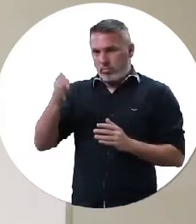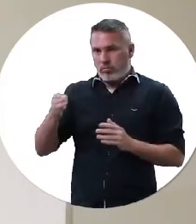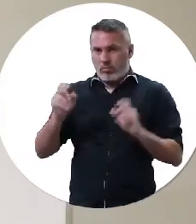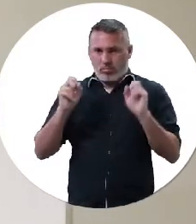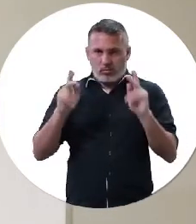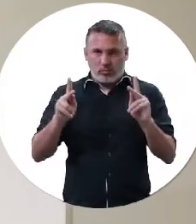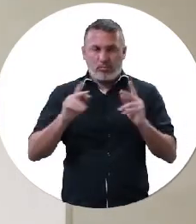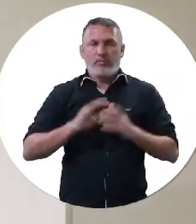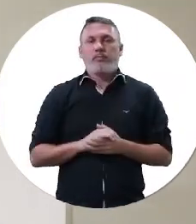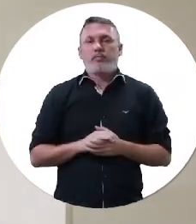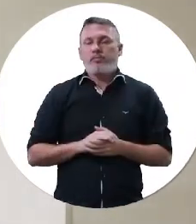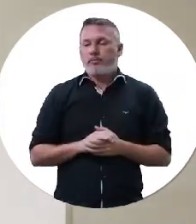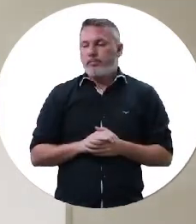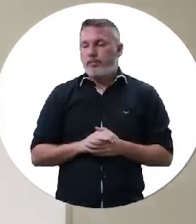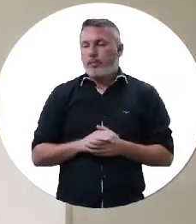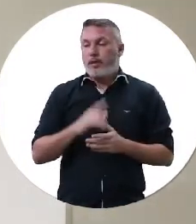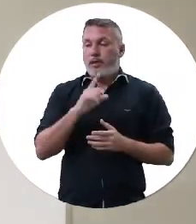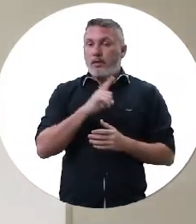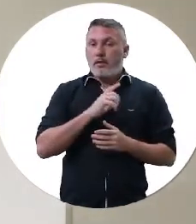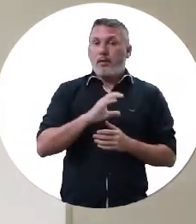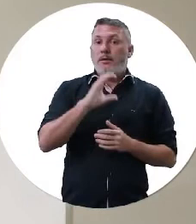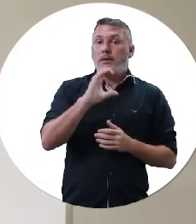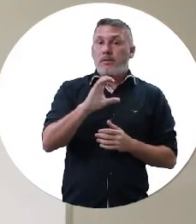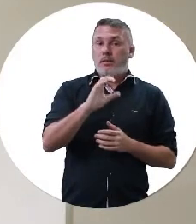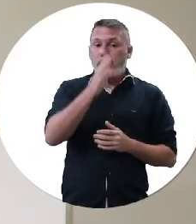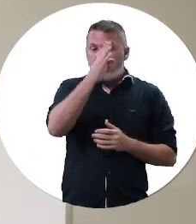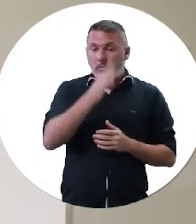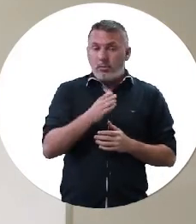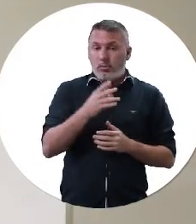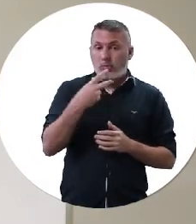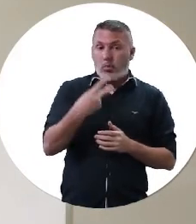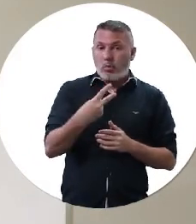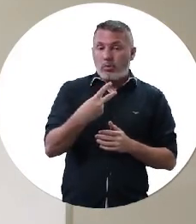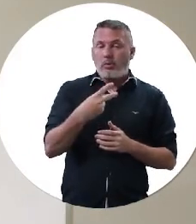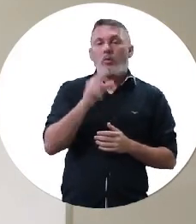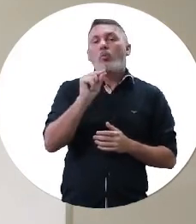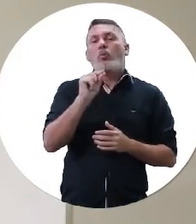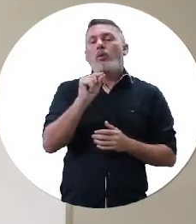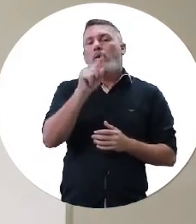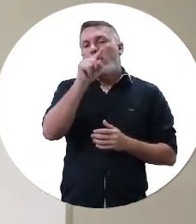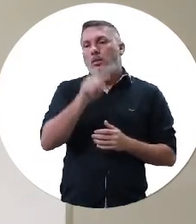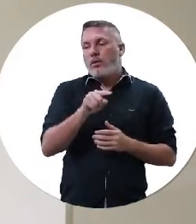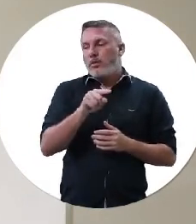No carbono 2 eu tenho bromo.